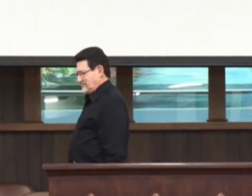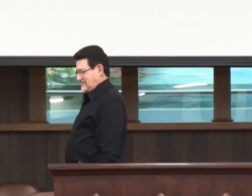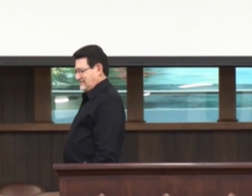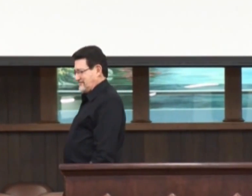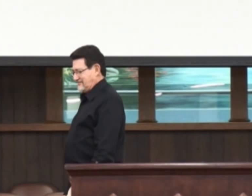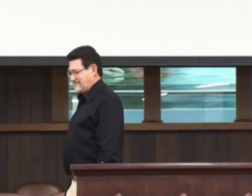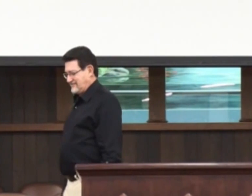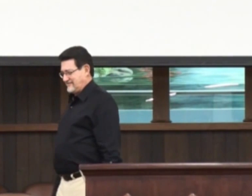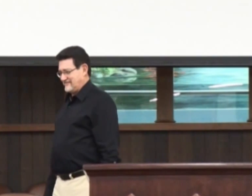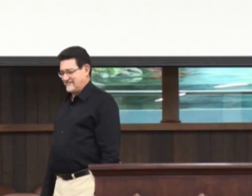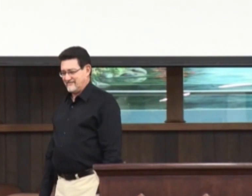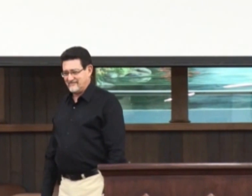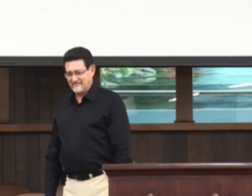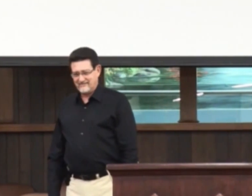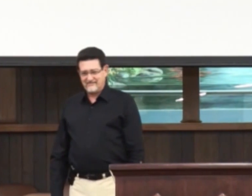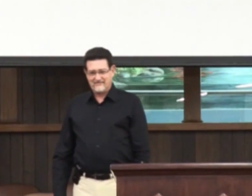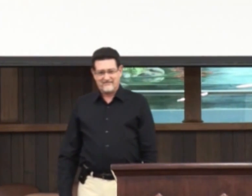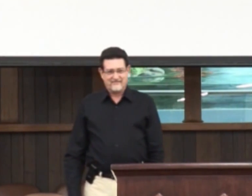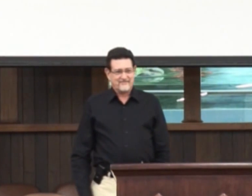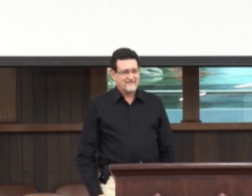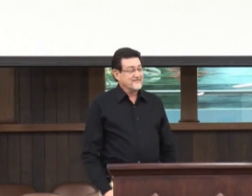Gracioso.